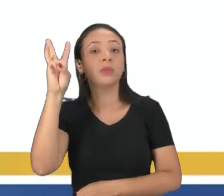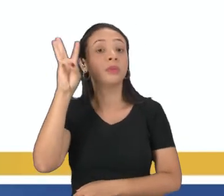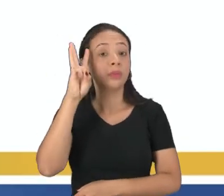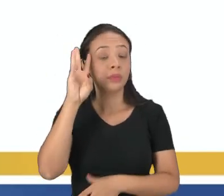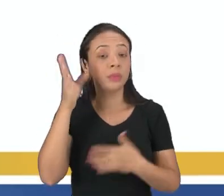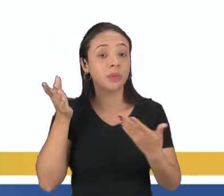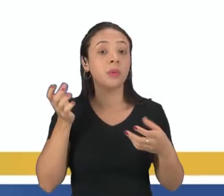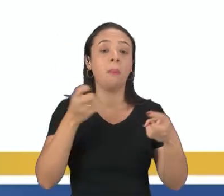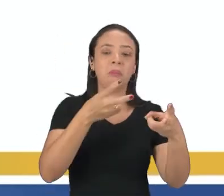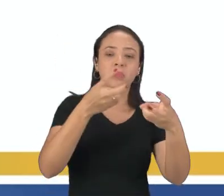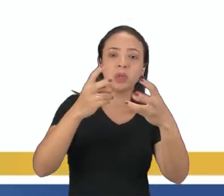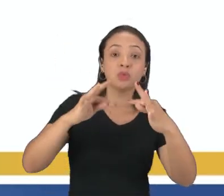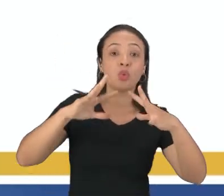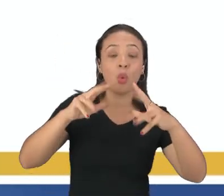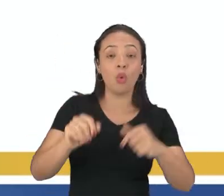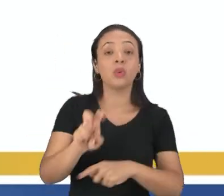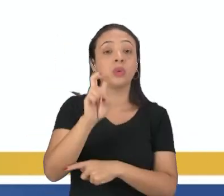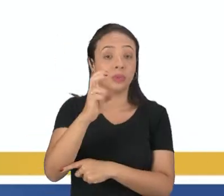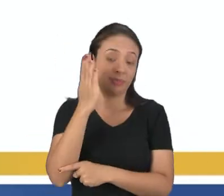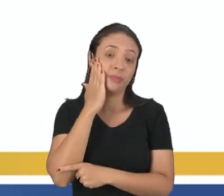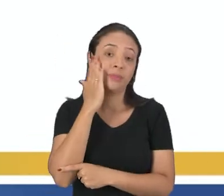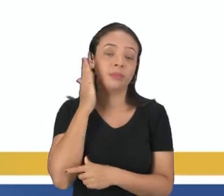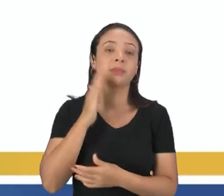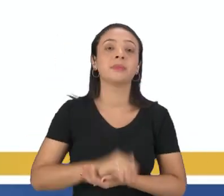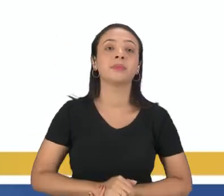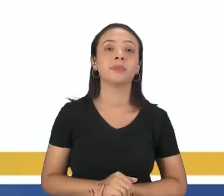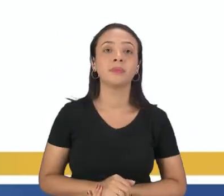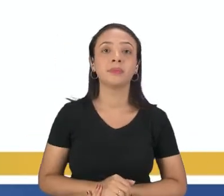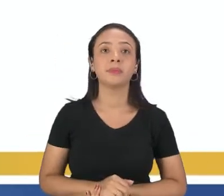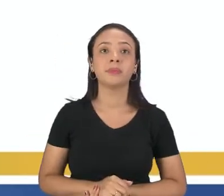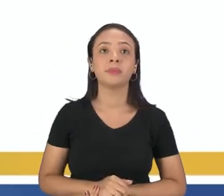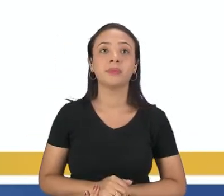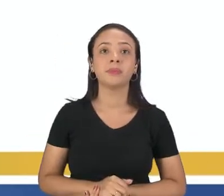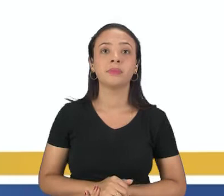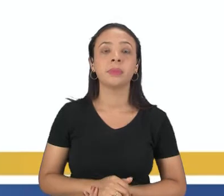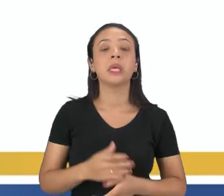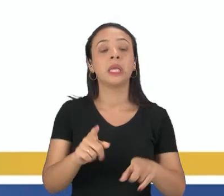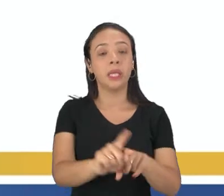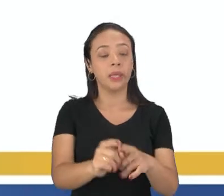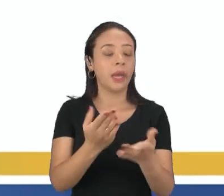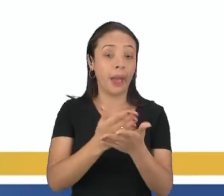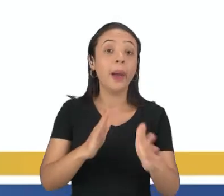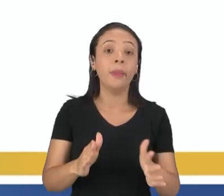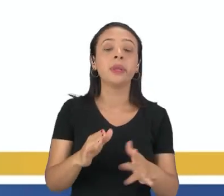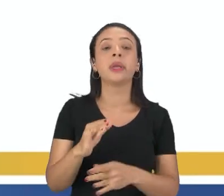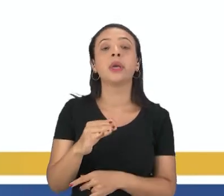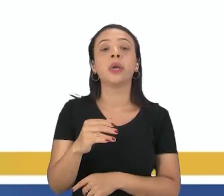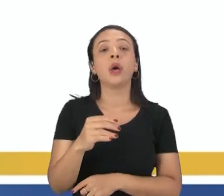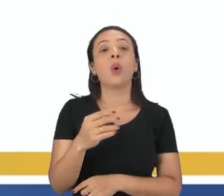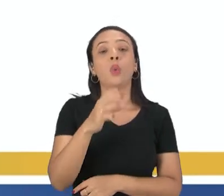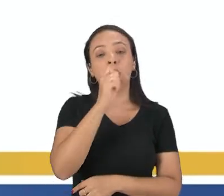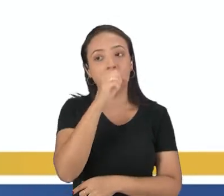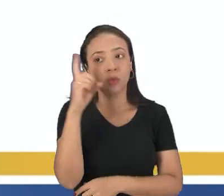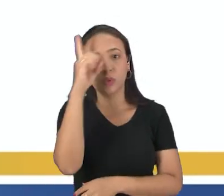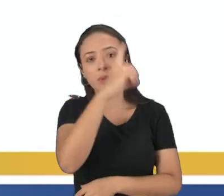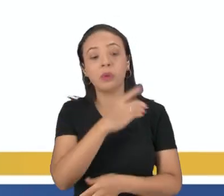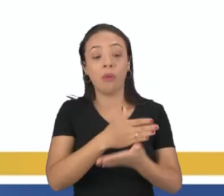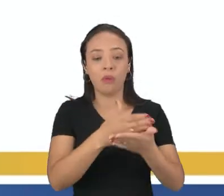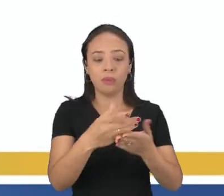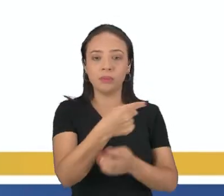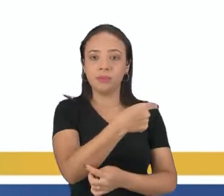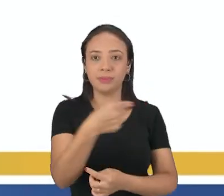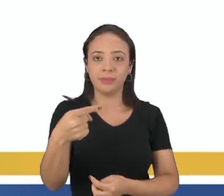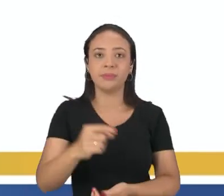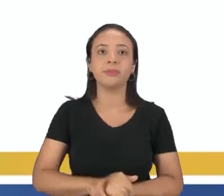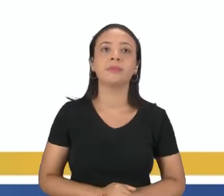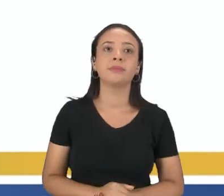terça. Foi analisado esses 5 dias, né? Finalizando um final de semana, iniciando uma semana. E aí nós vimos